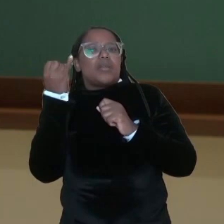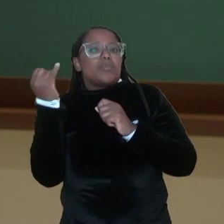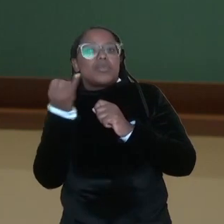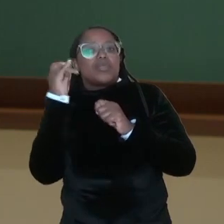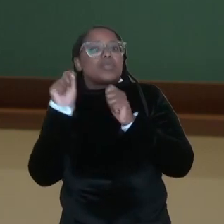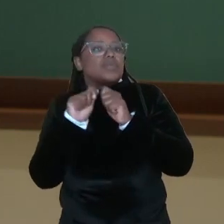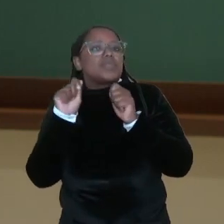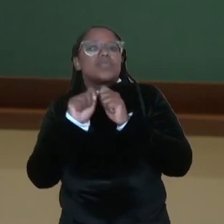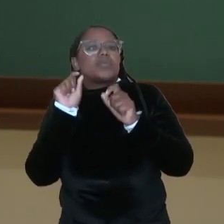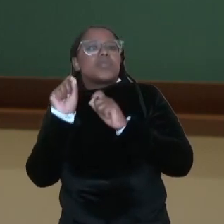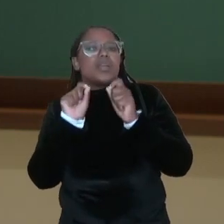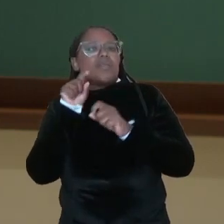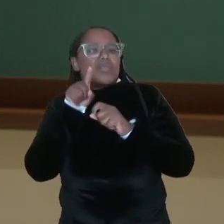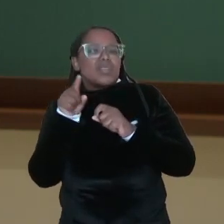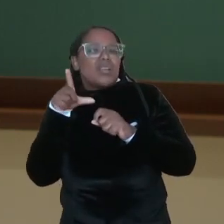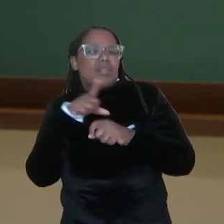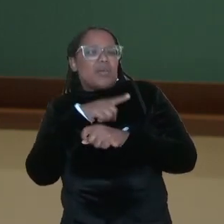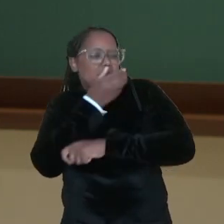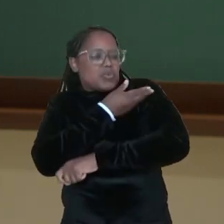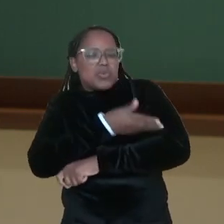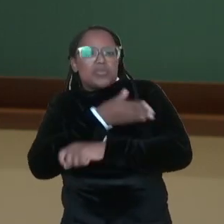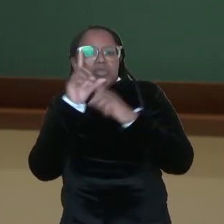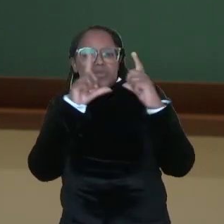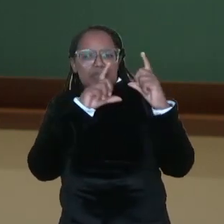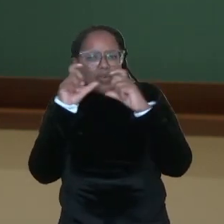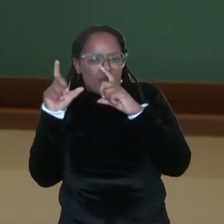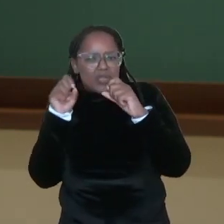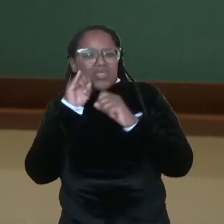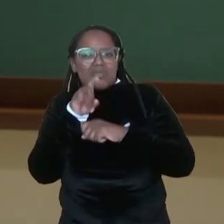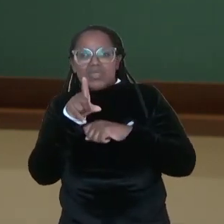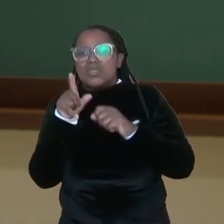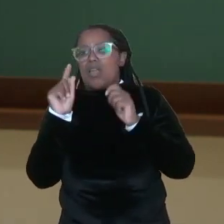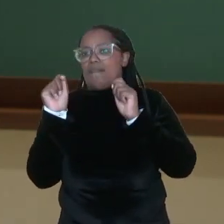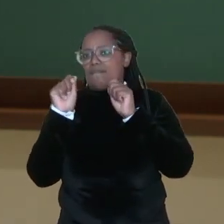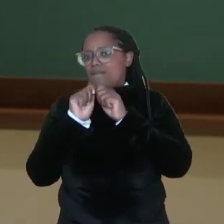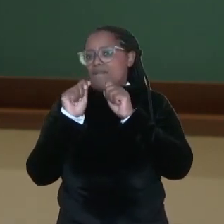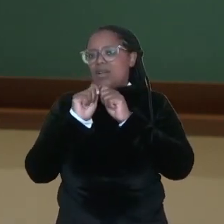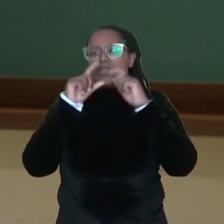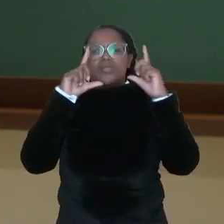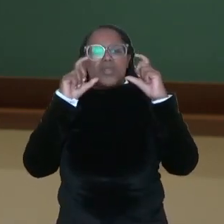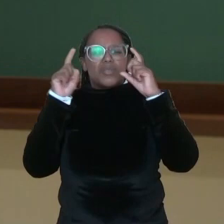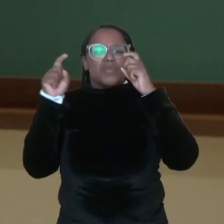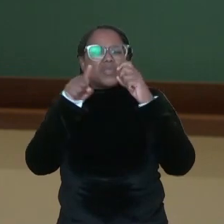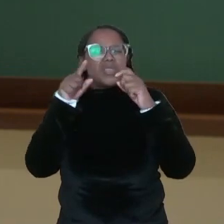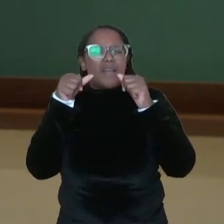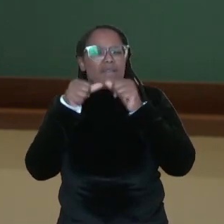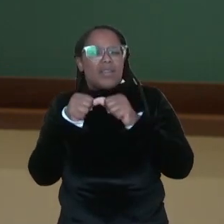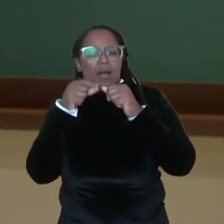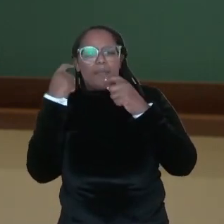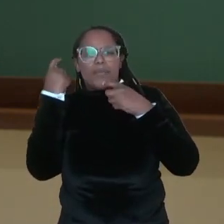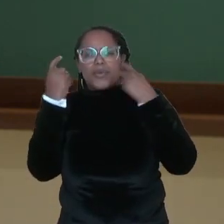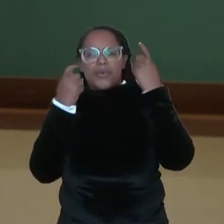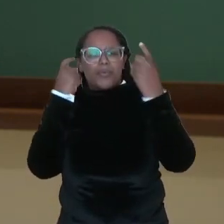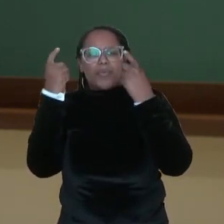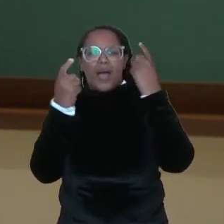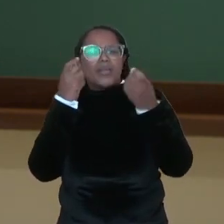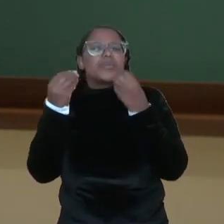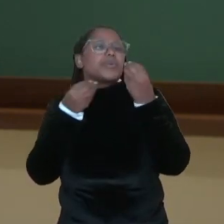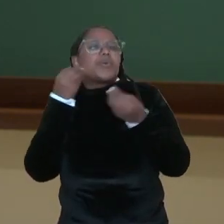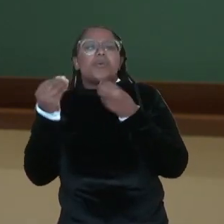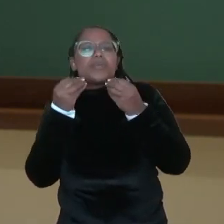elementos. Você tem o hábito de fotografar? Quando você fotografa, você se preocupa com a forma como